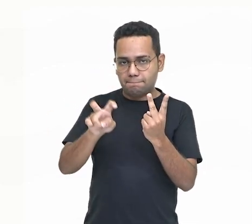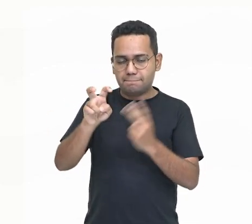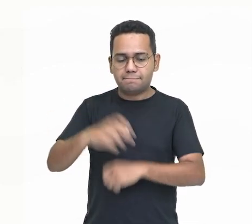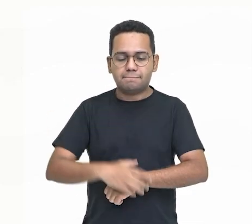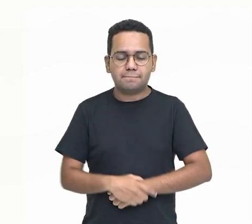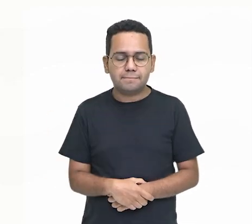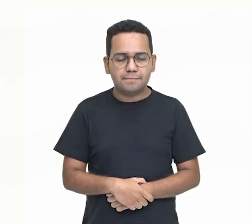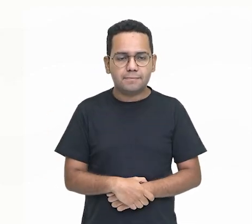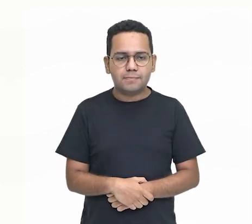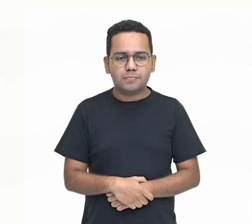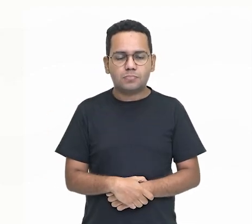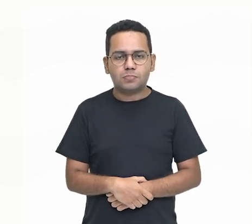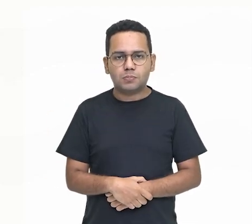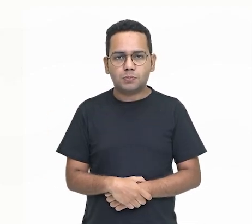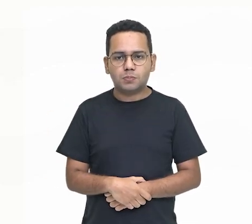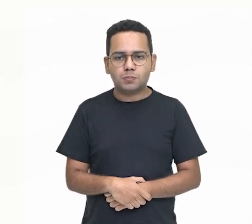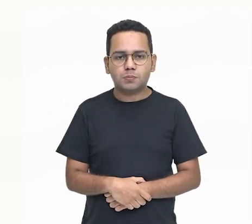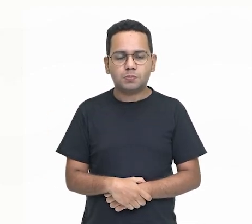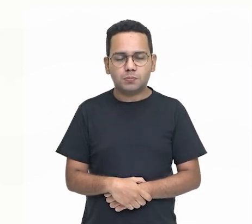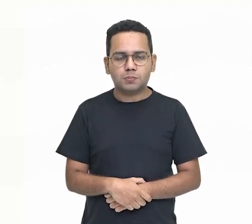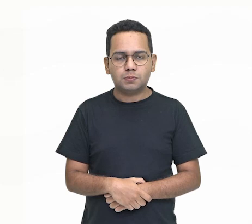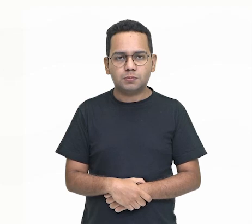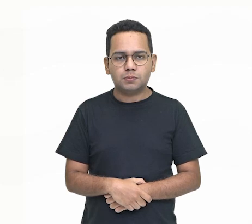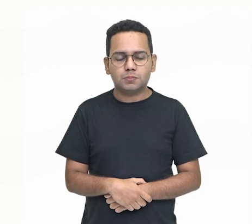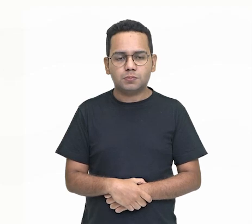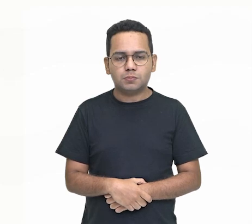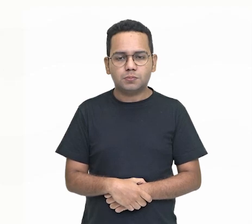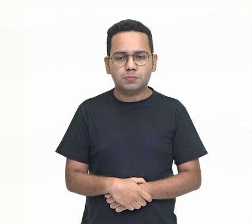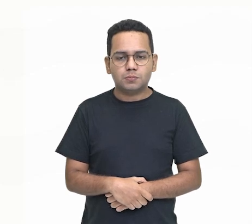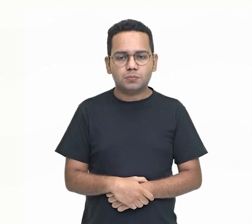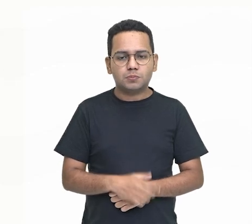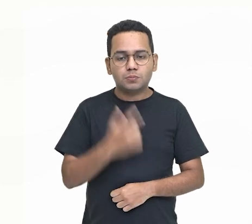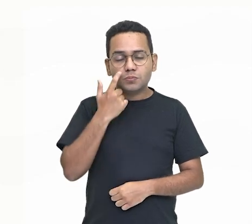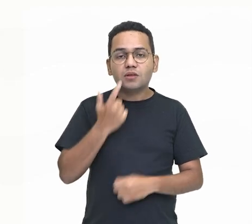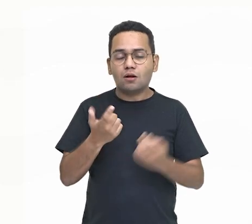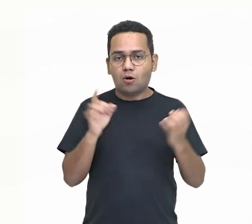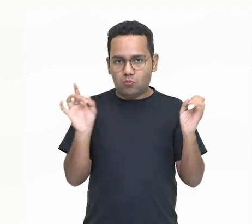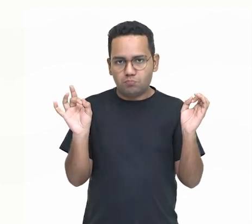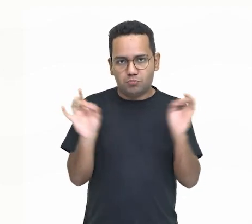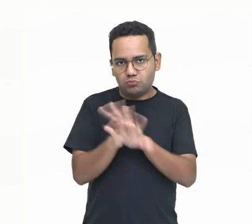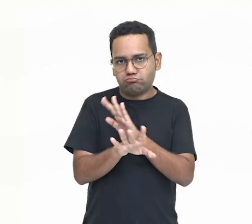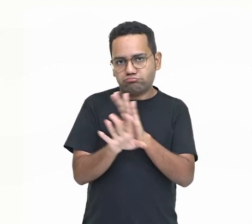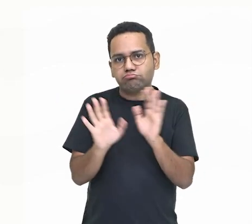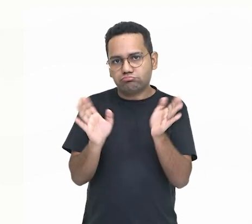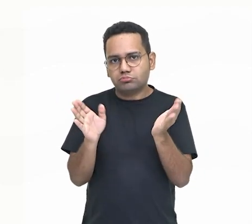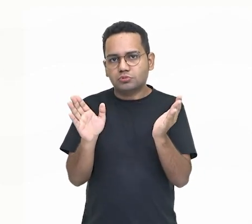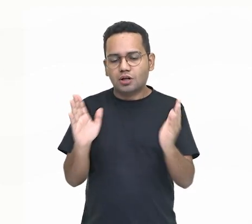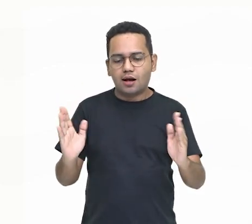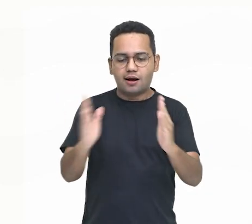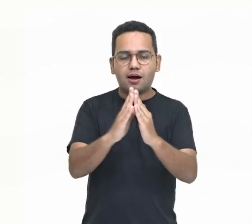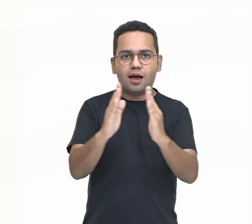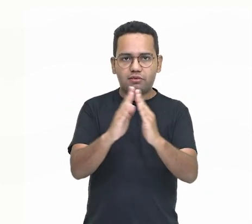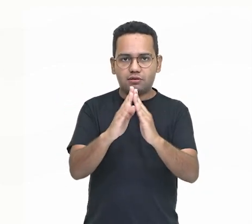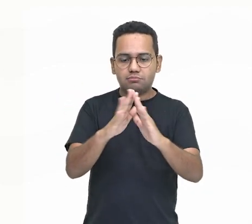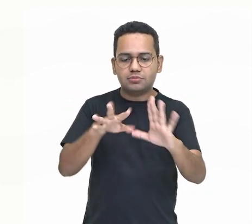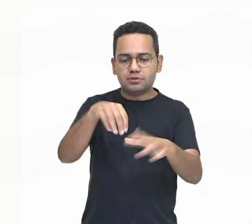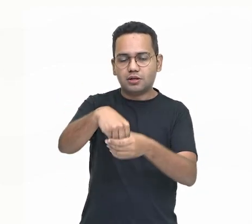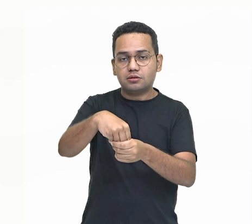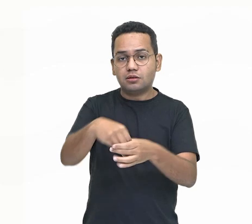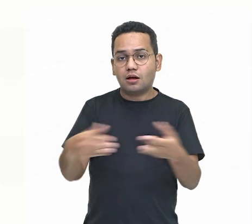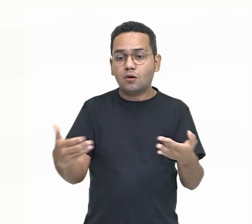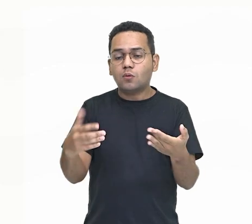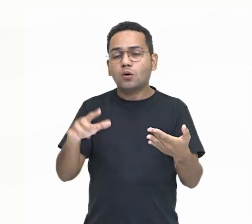da energia solar, nós entramos para dentro da casa. Entramos e nós vimos o quê? Circuito